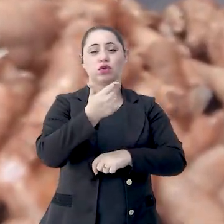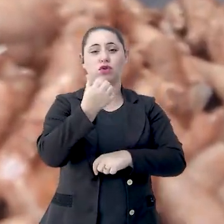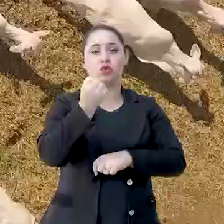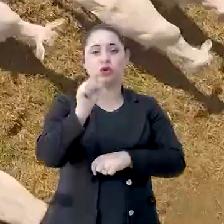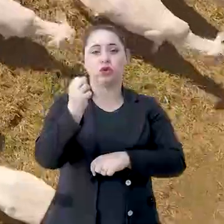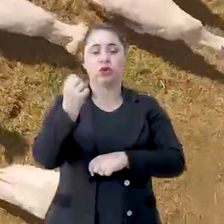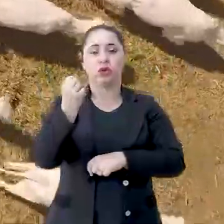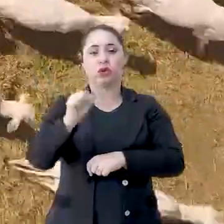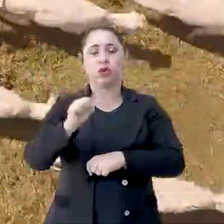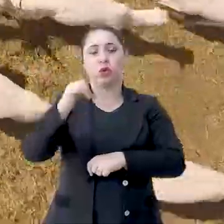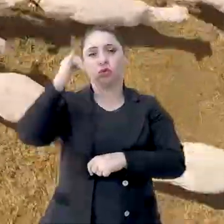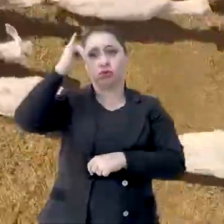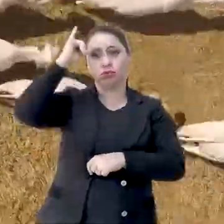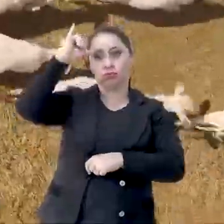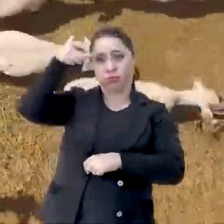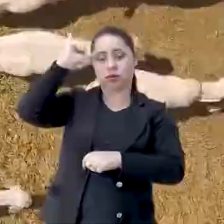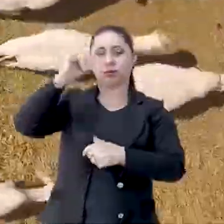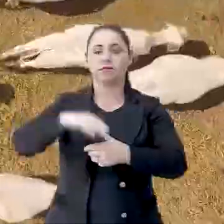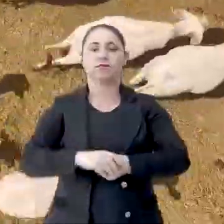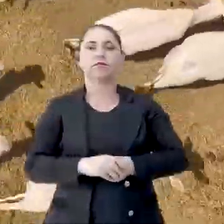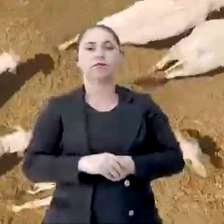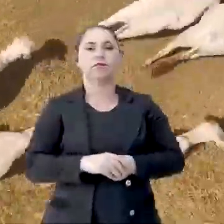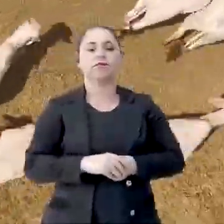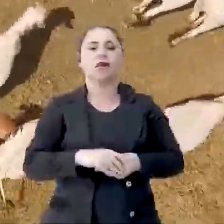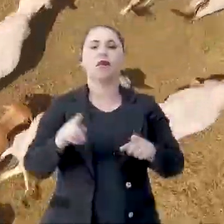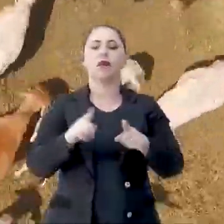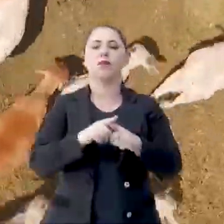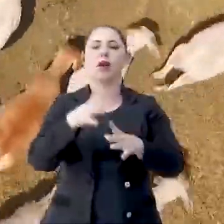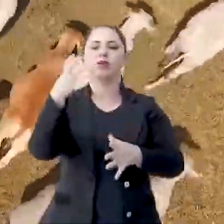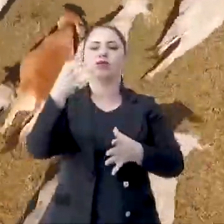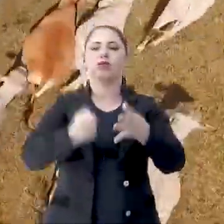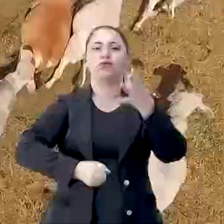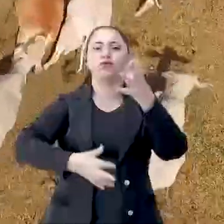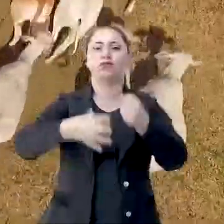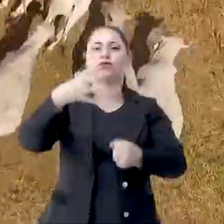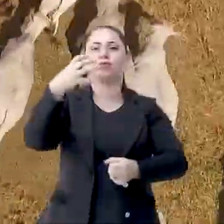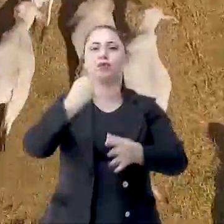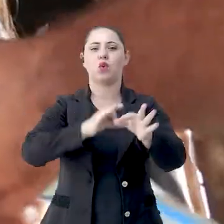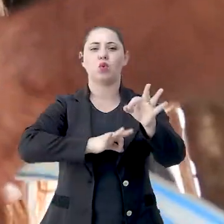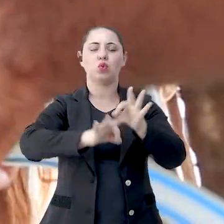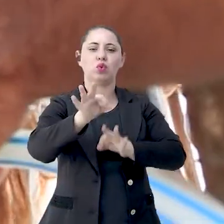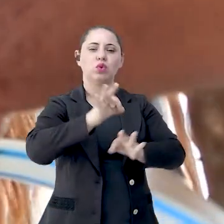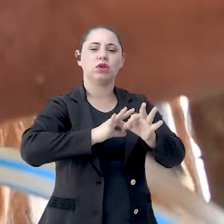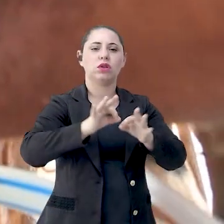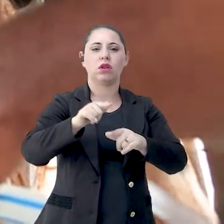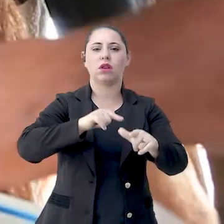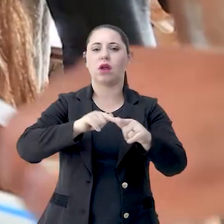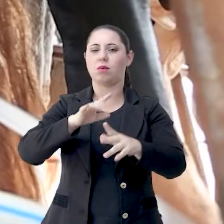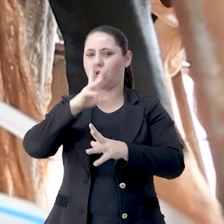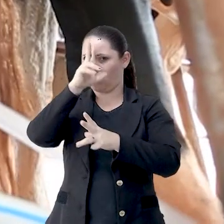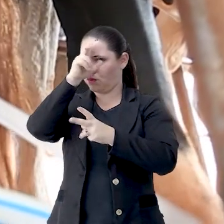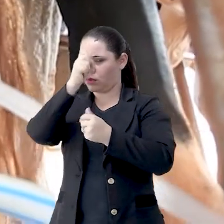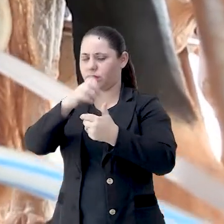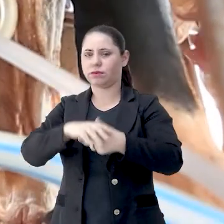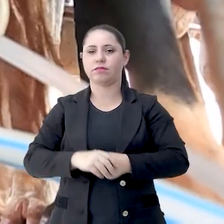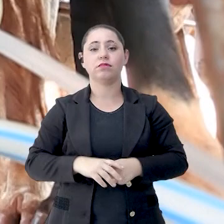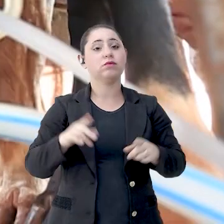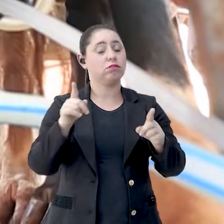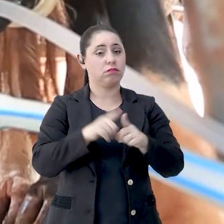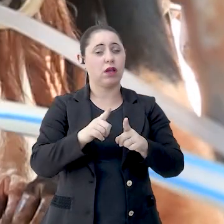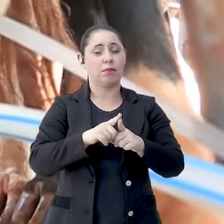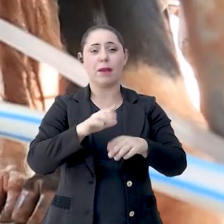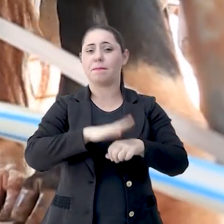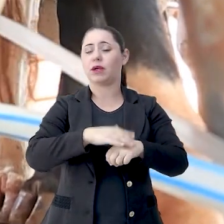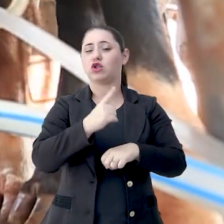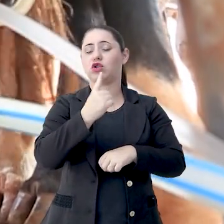raiz. São mais de 288 mil cabeças de gado. Os produtores de leite se organizam